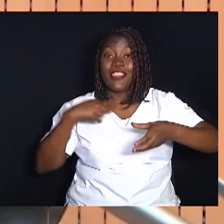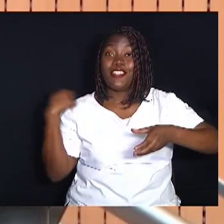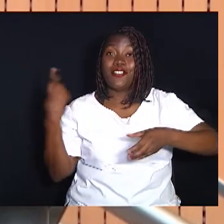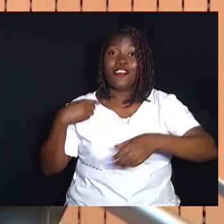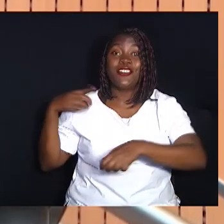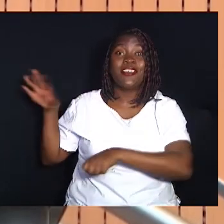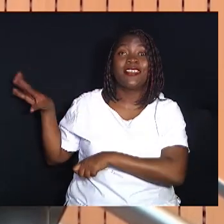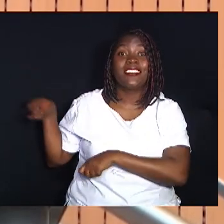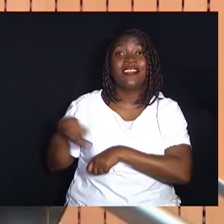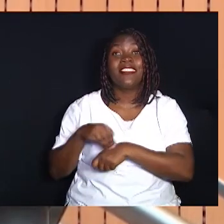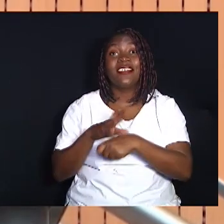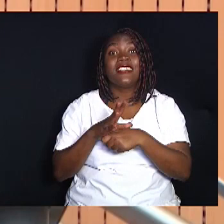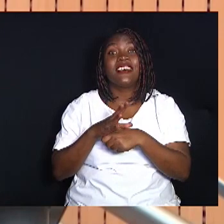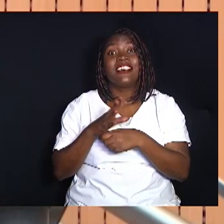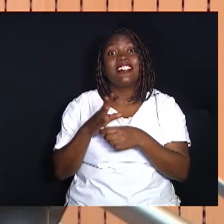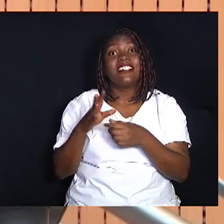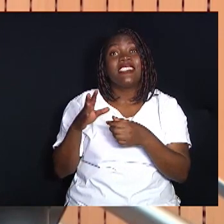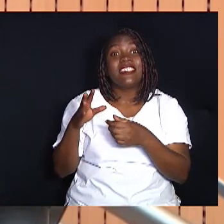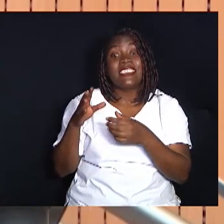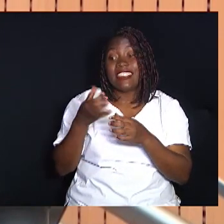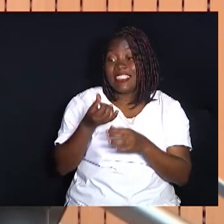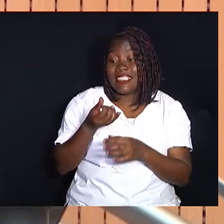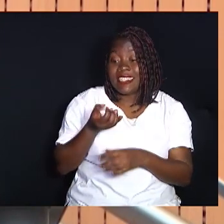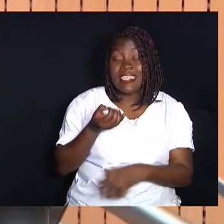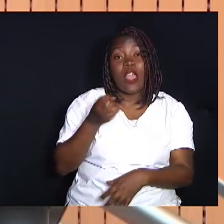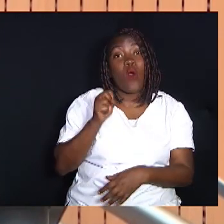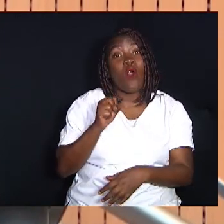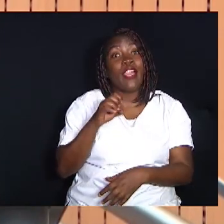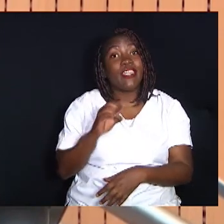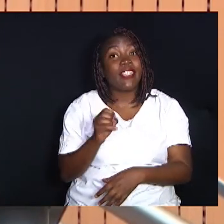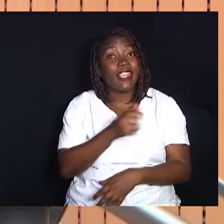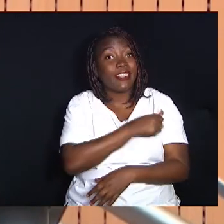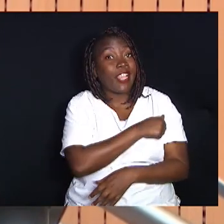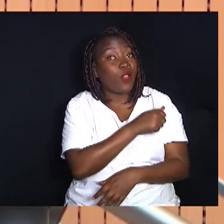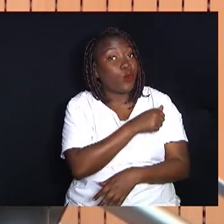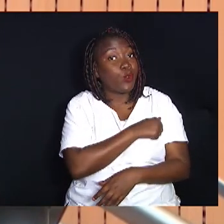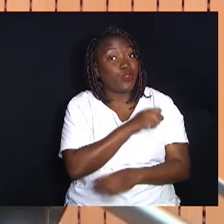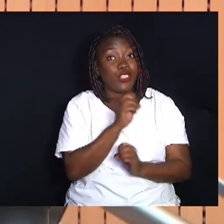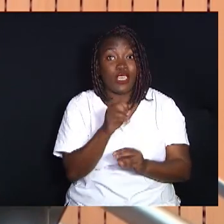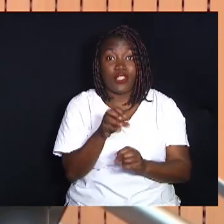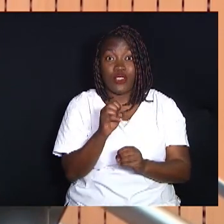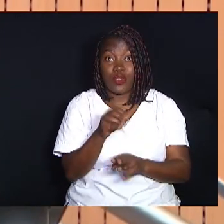trazemos 60, 80 alunos das escolas municipais.